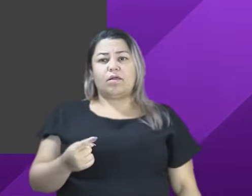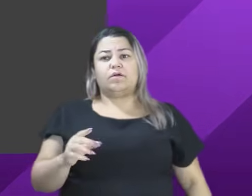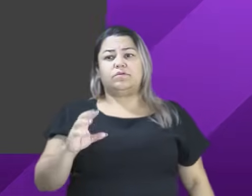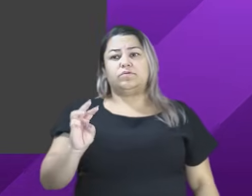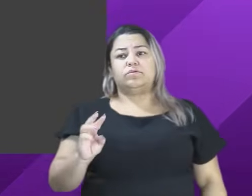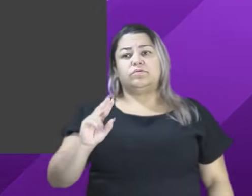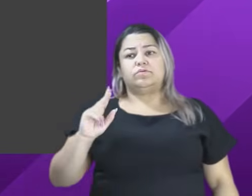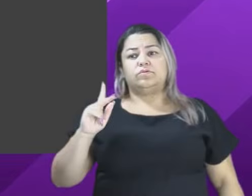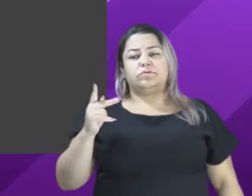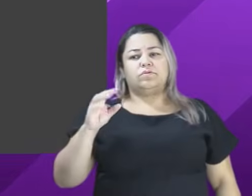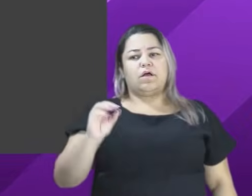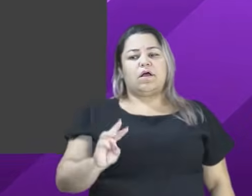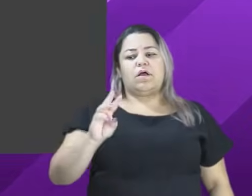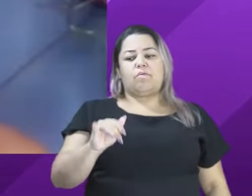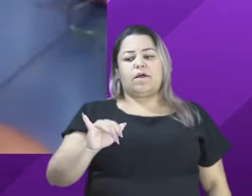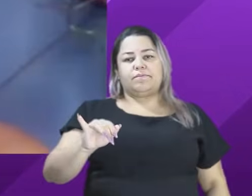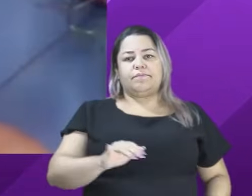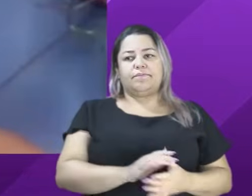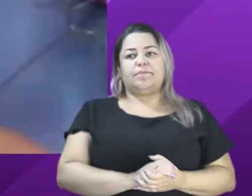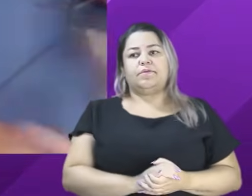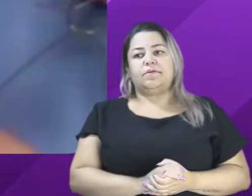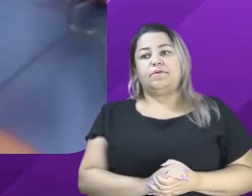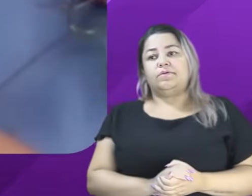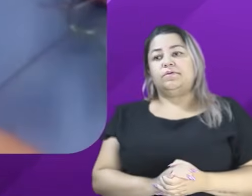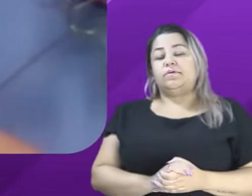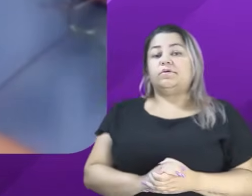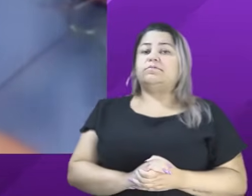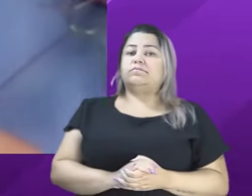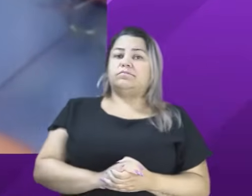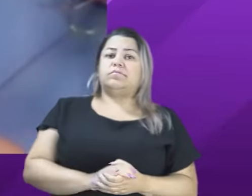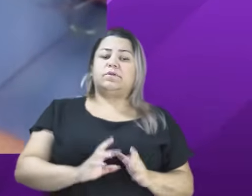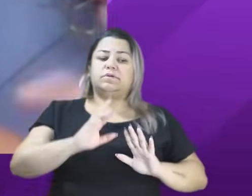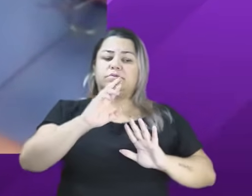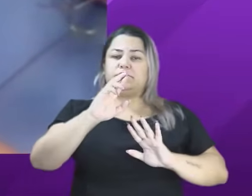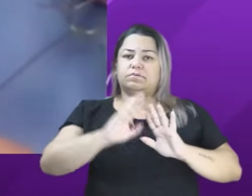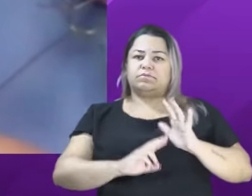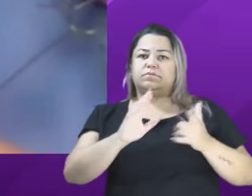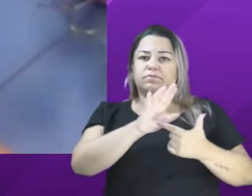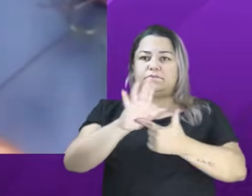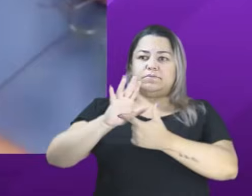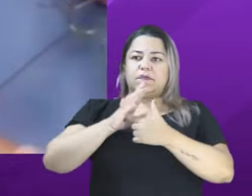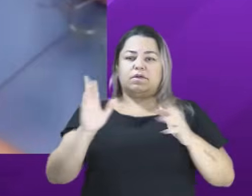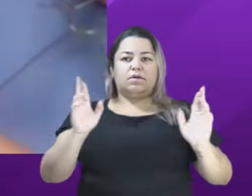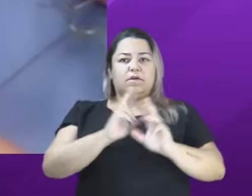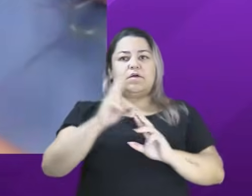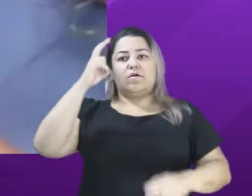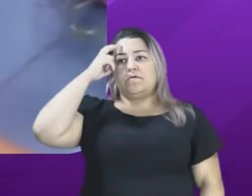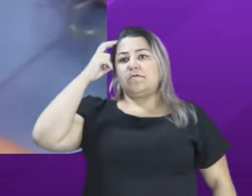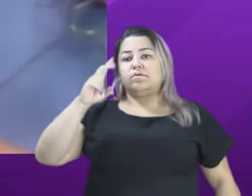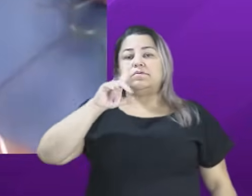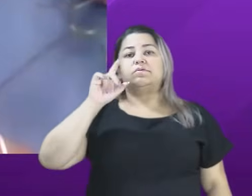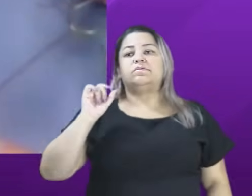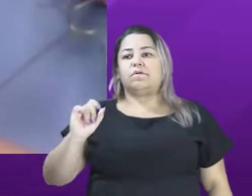Hawaii. E esses registros, né, eles mostram muito a relação cultural mesmo que